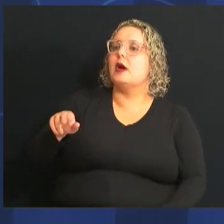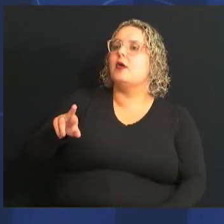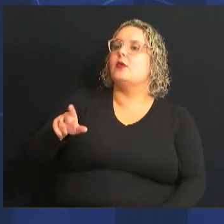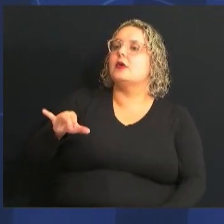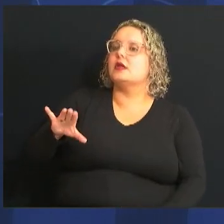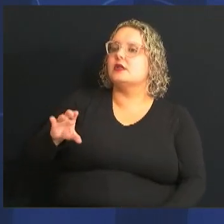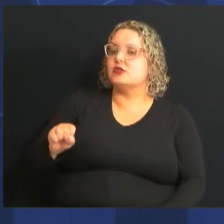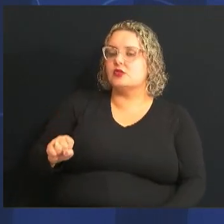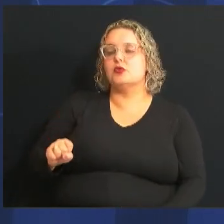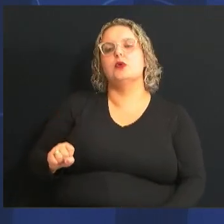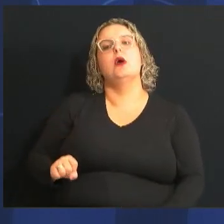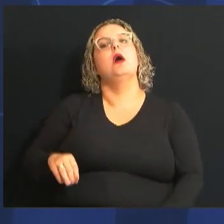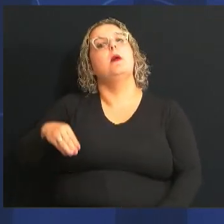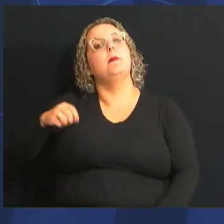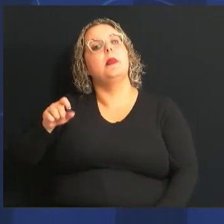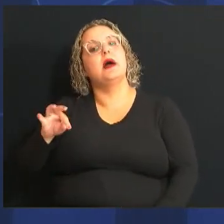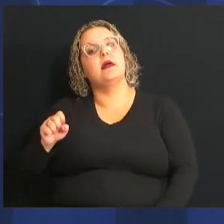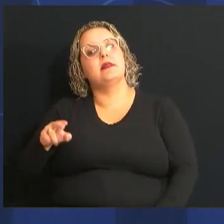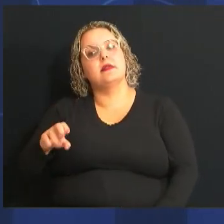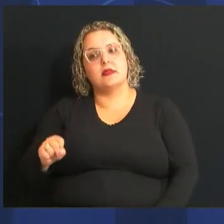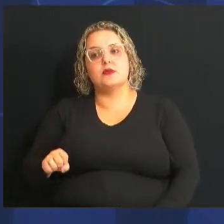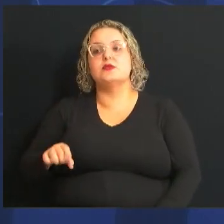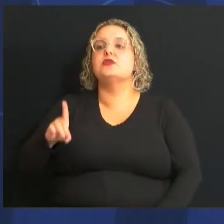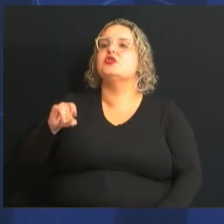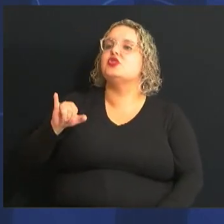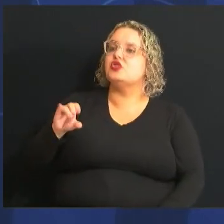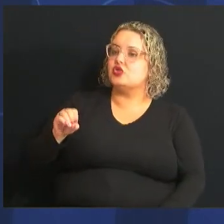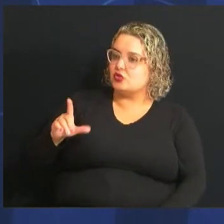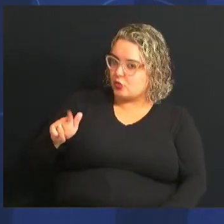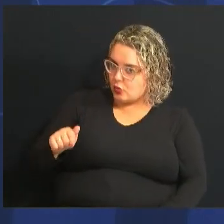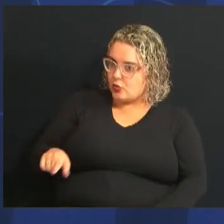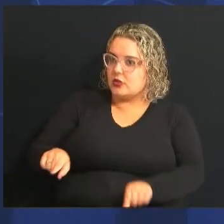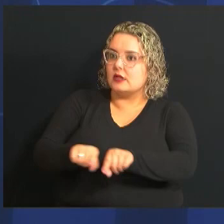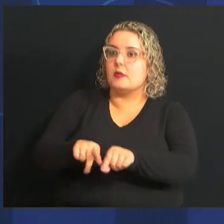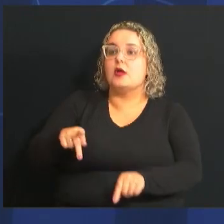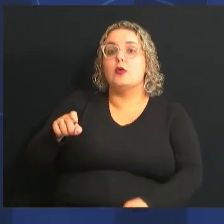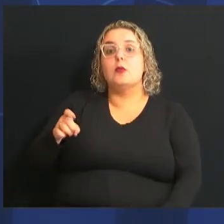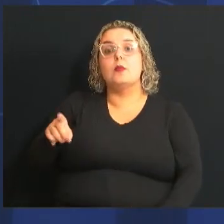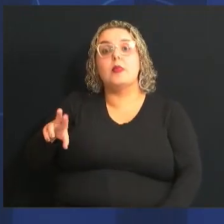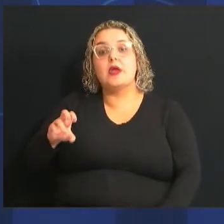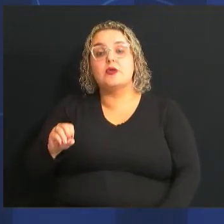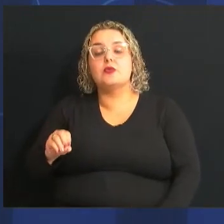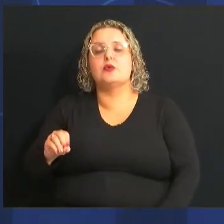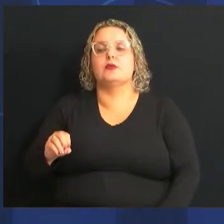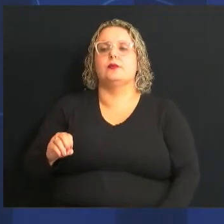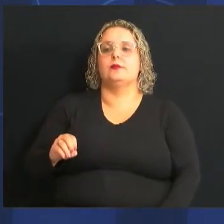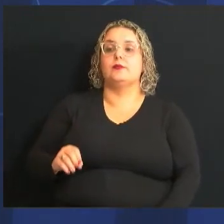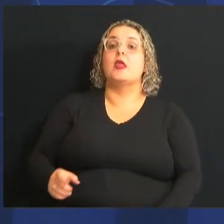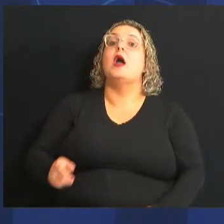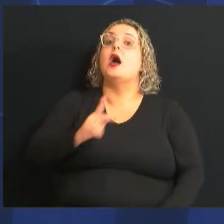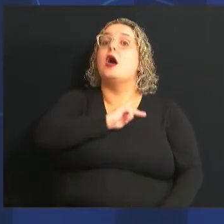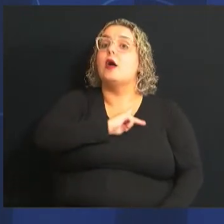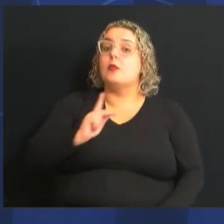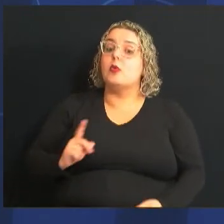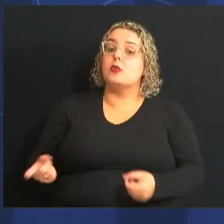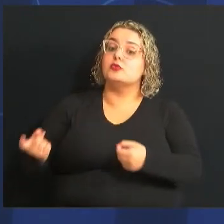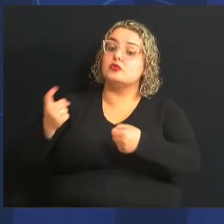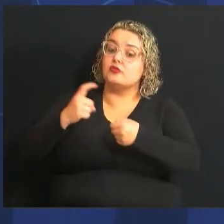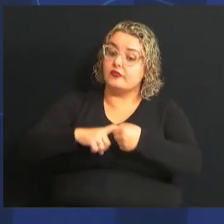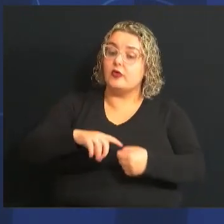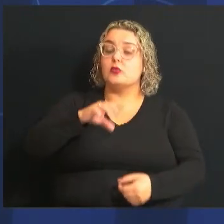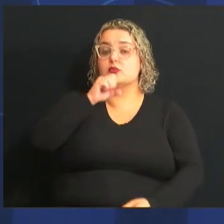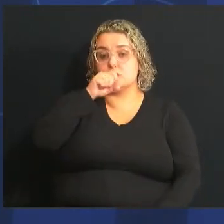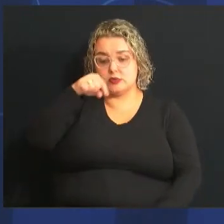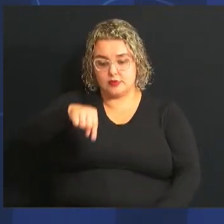Matheus Alisson, Diogo Mora e o Pedro Estevam. Lembrando que a Ponte volta a campo no sábado,